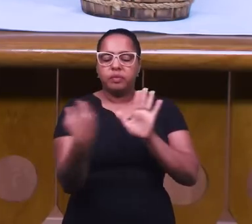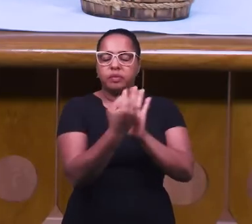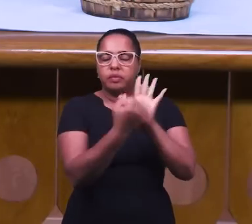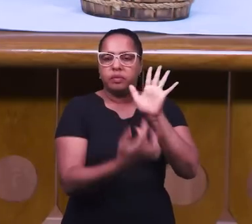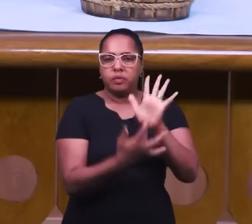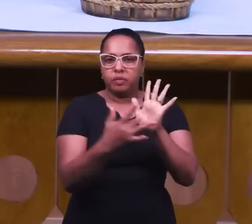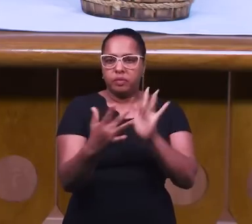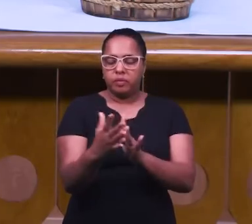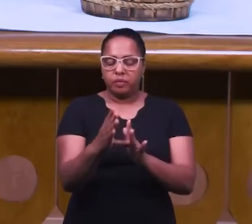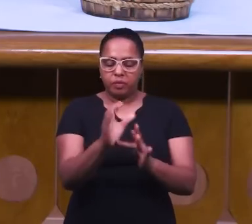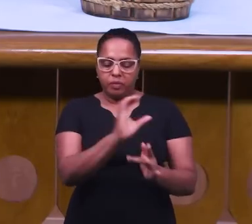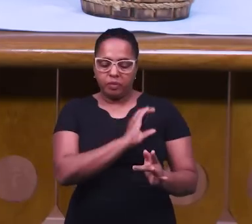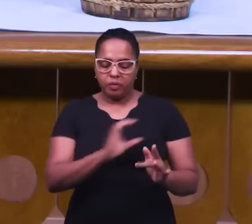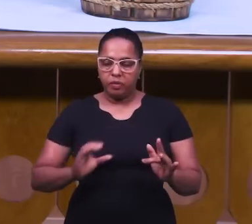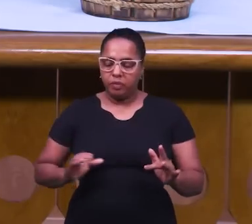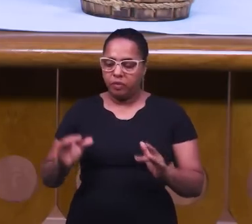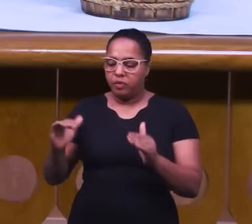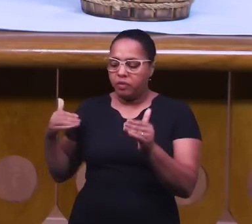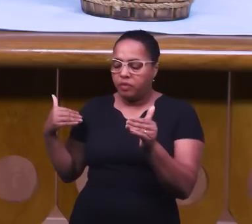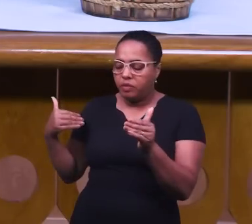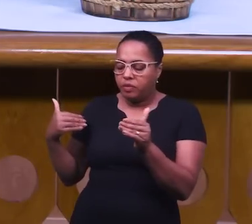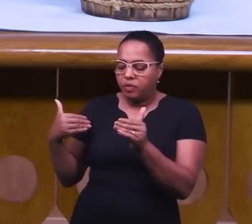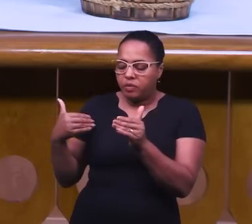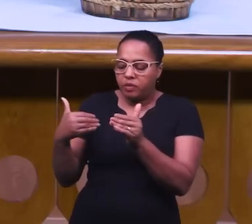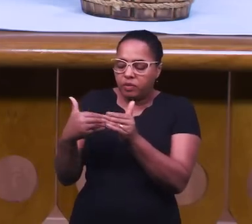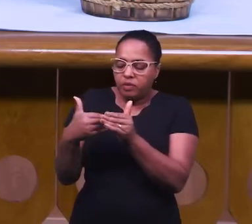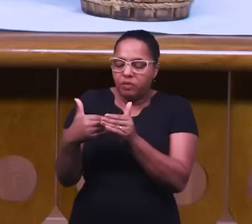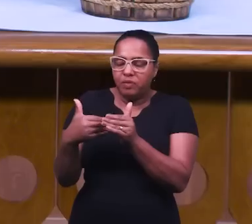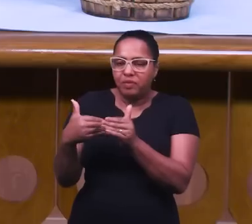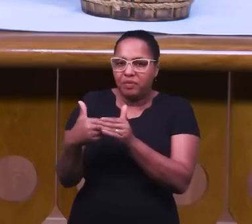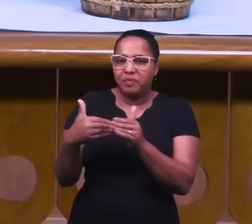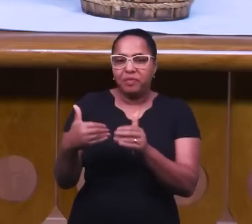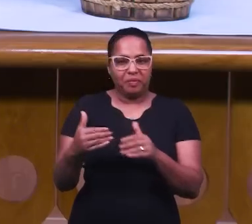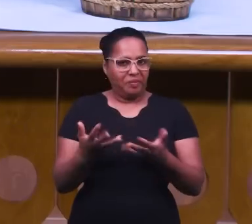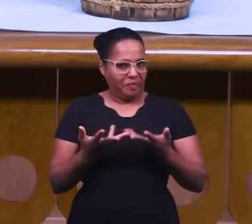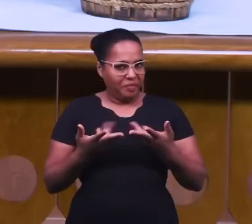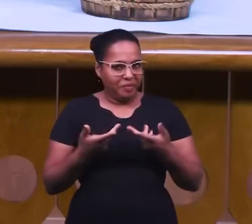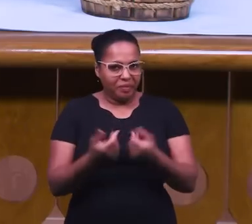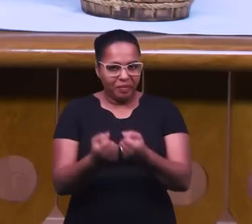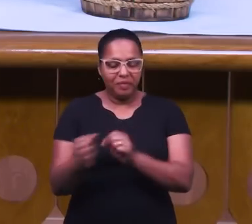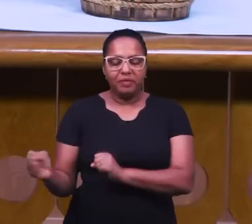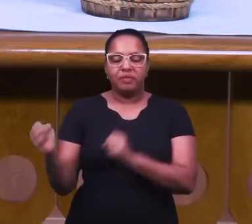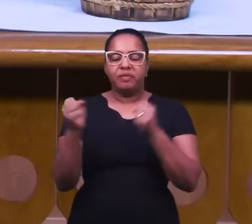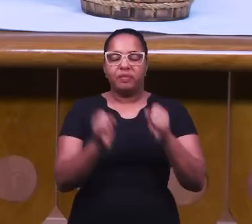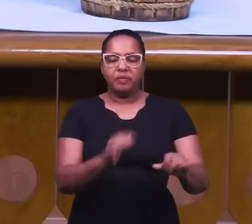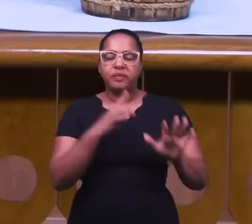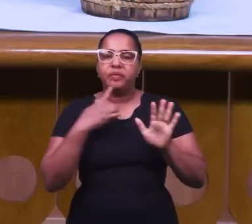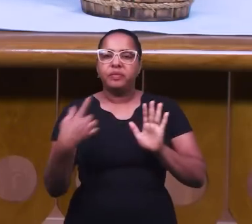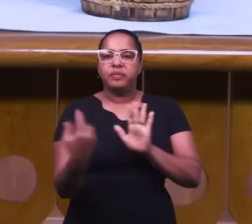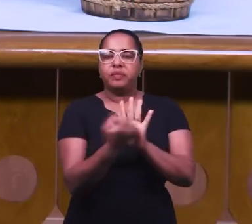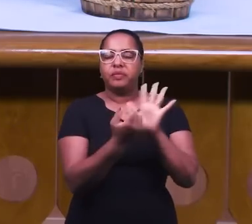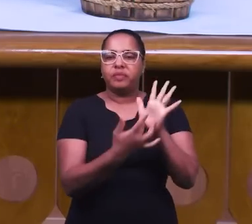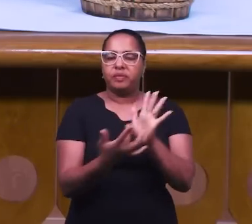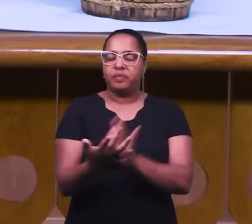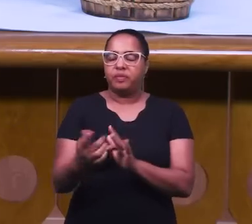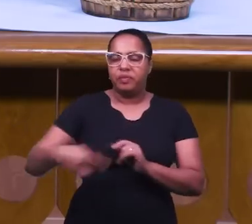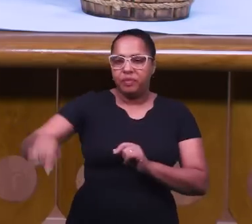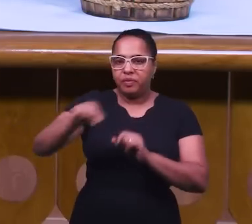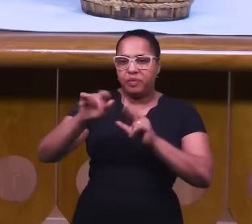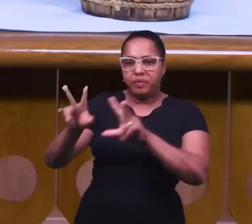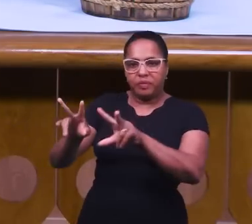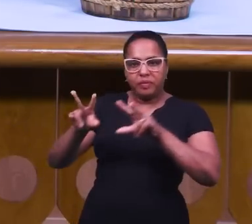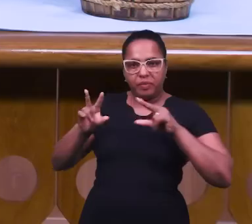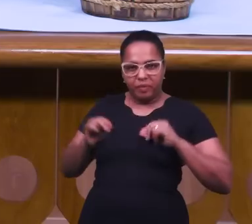Cristo chegastes perto. Olha que maravilha, é o poder do sangue de Jesus para nos tornar herdeiros de uma